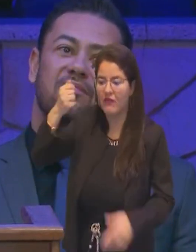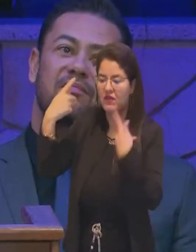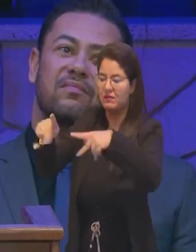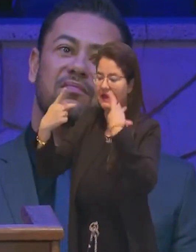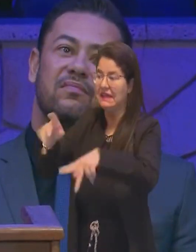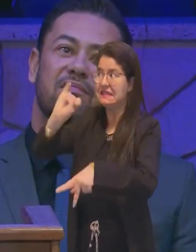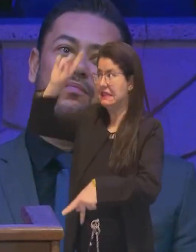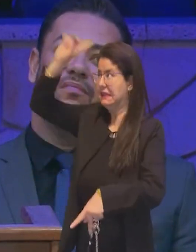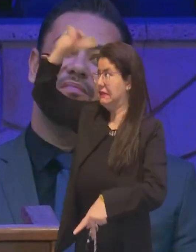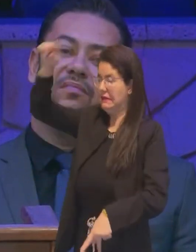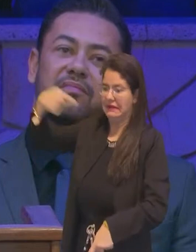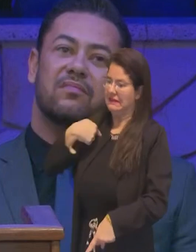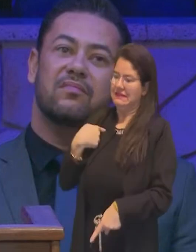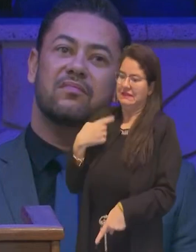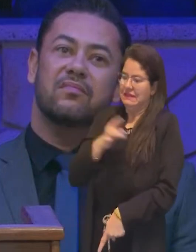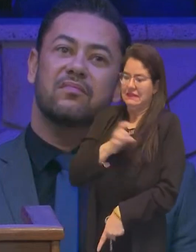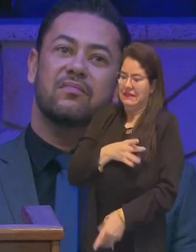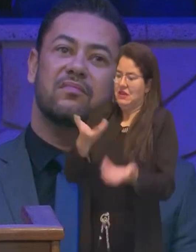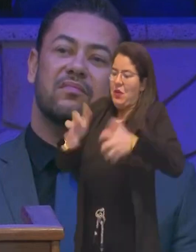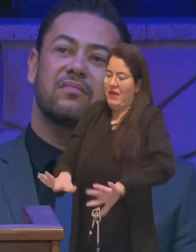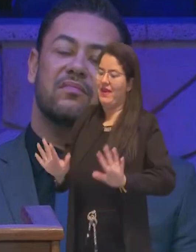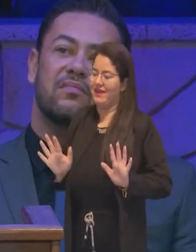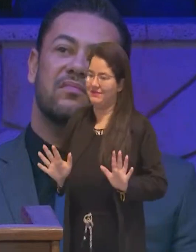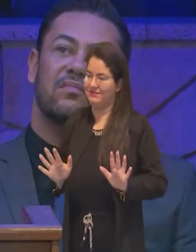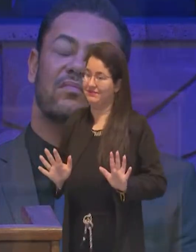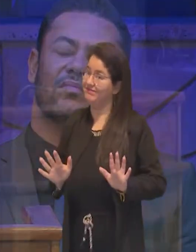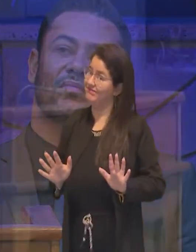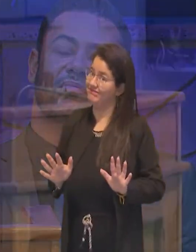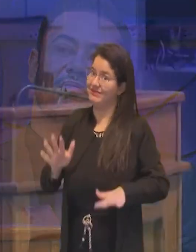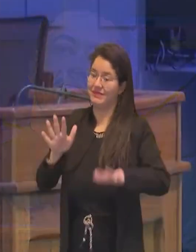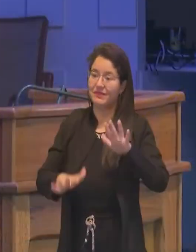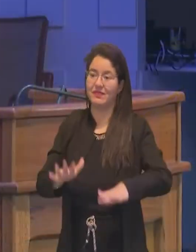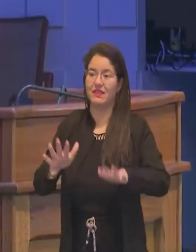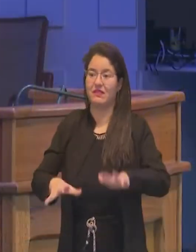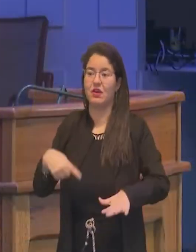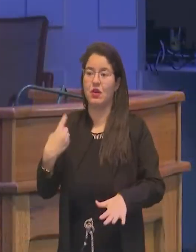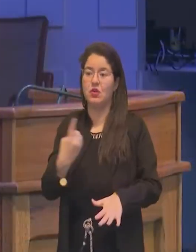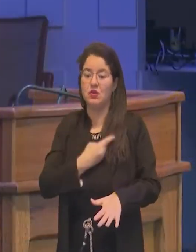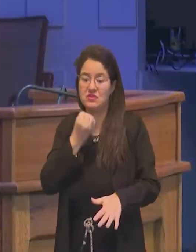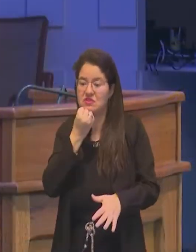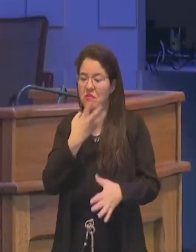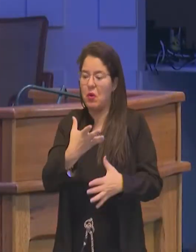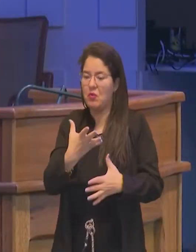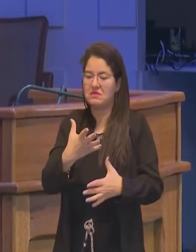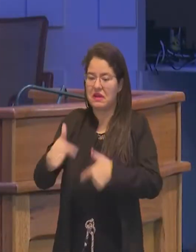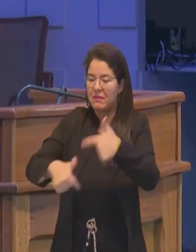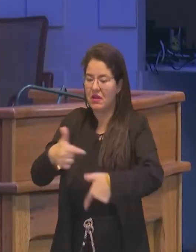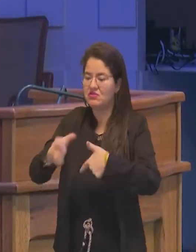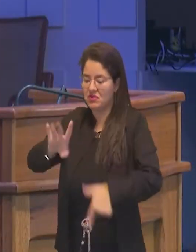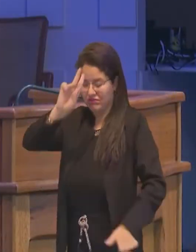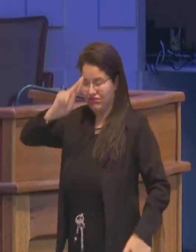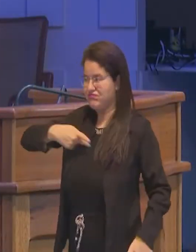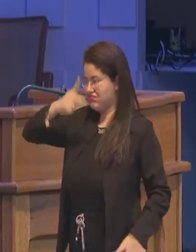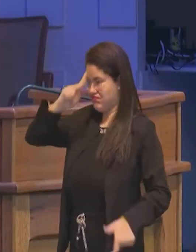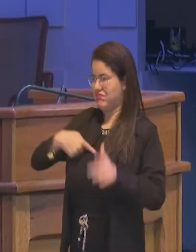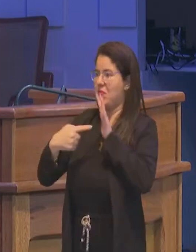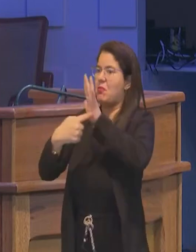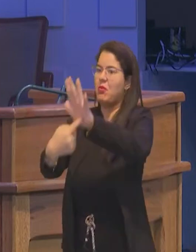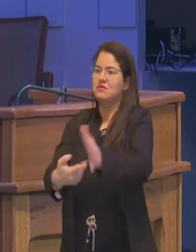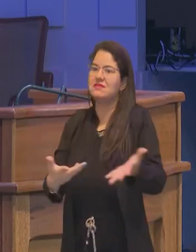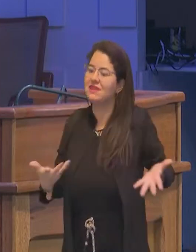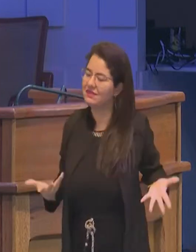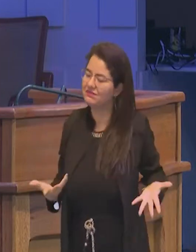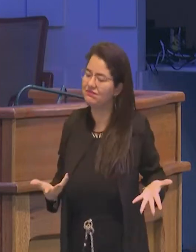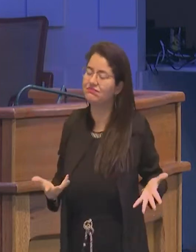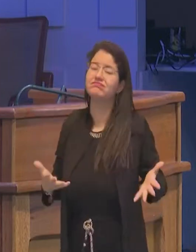lá. Talvez as nossas boas ações, elas estão apenas favorecendo a nós mesmos. E provavelmente foi